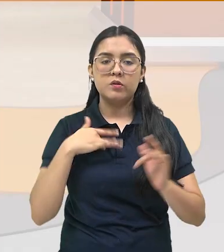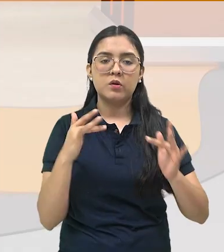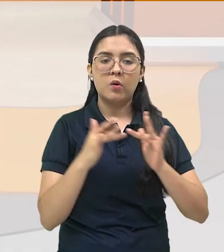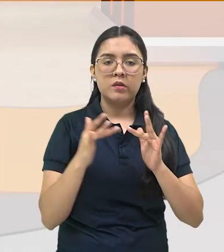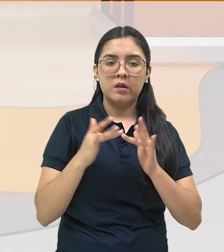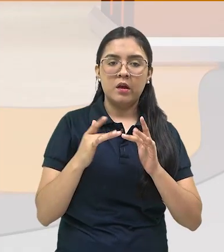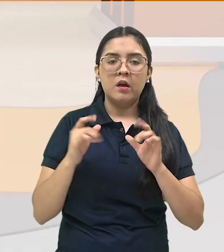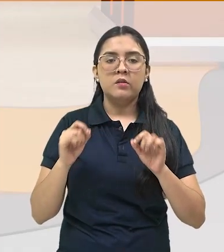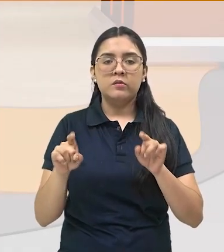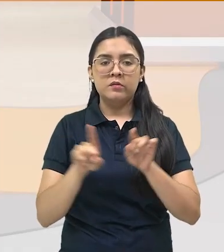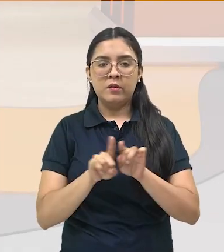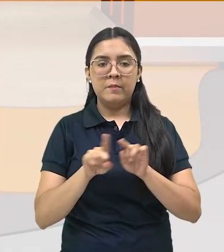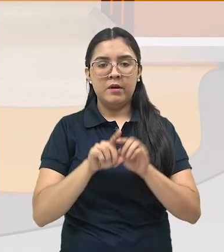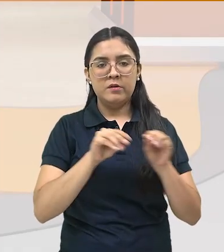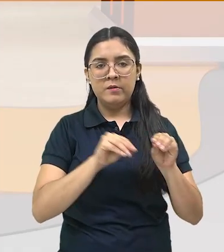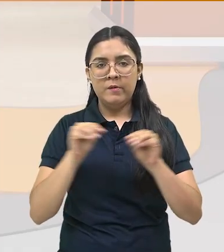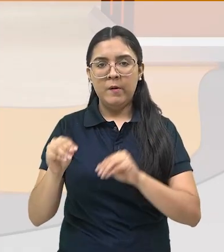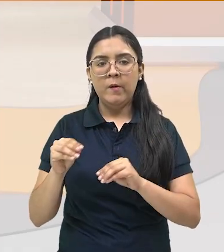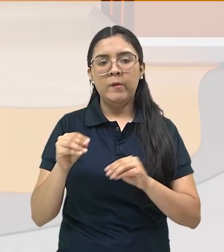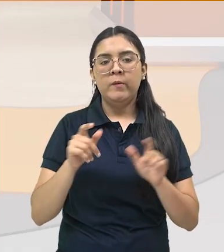tenho aqui para vocês